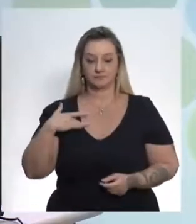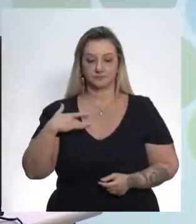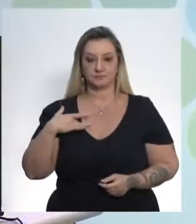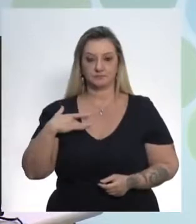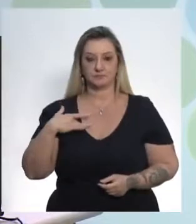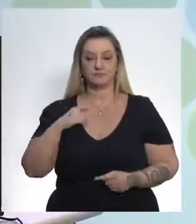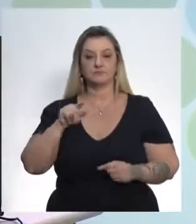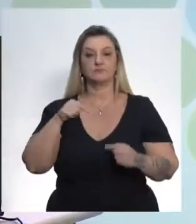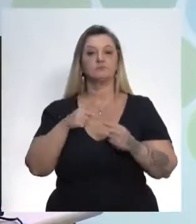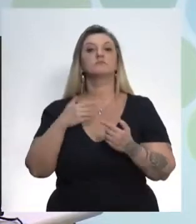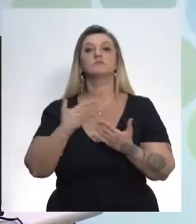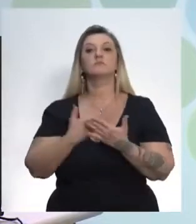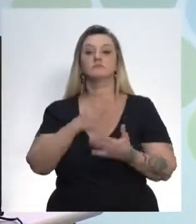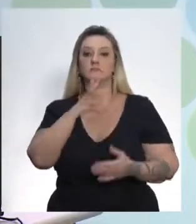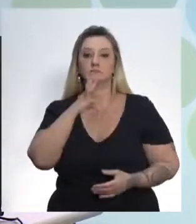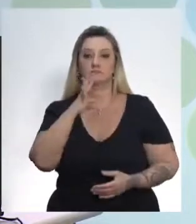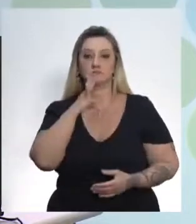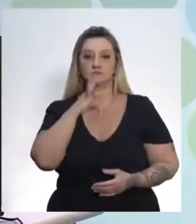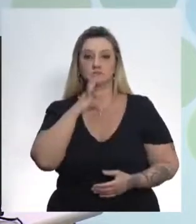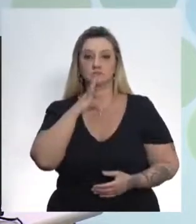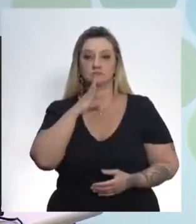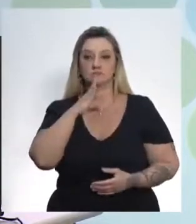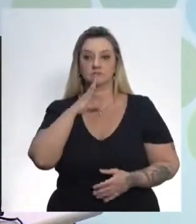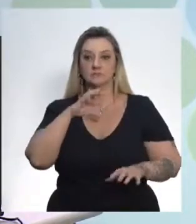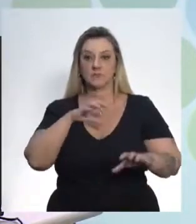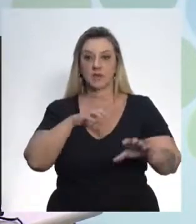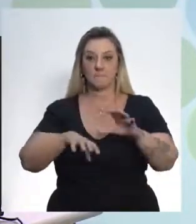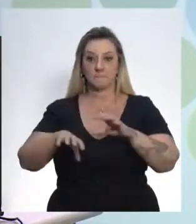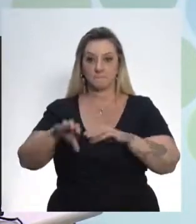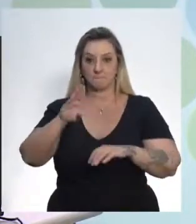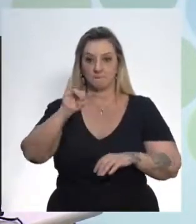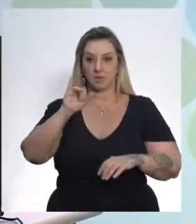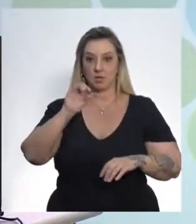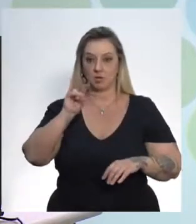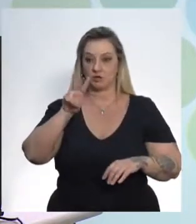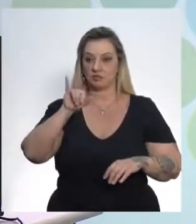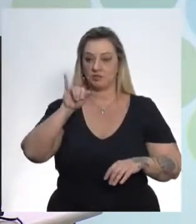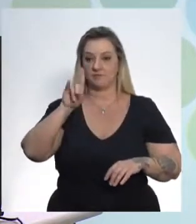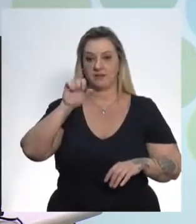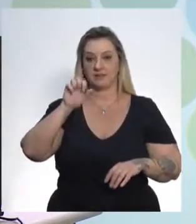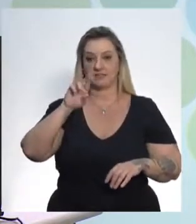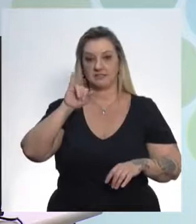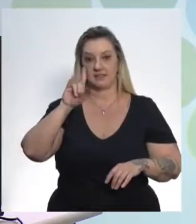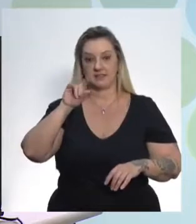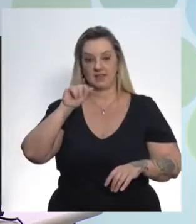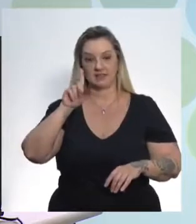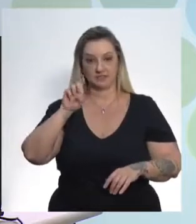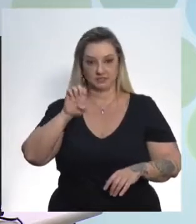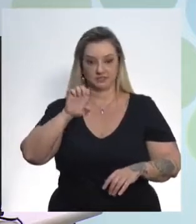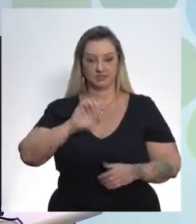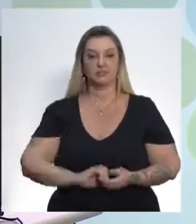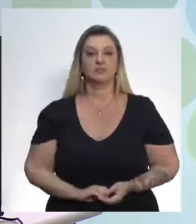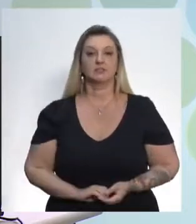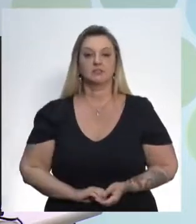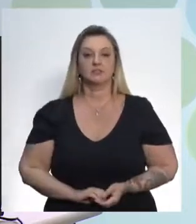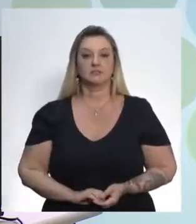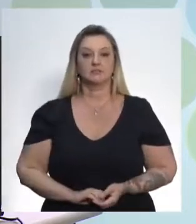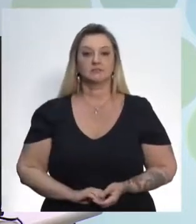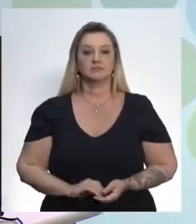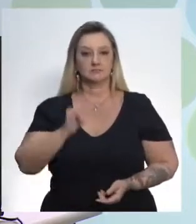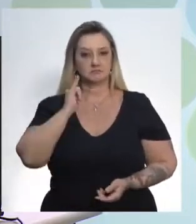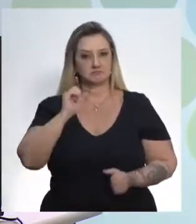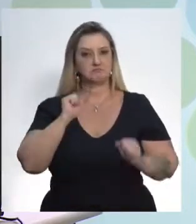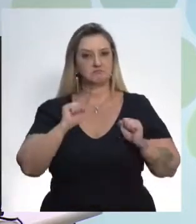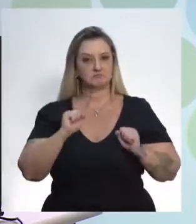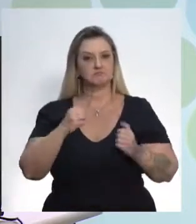o objeto de conhecimento é biodiversidade e ciclo hidrológico. Lembrando que essa habilidade ela pode